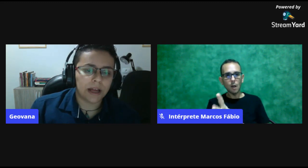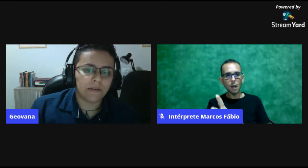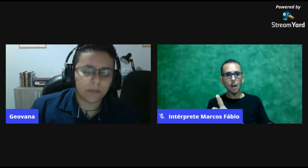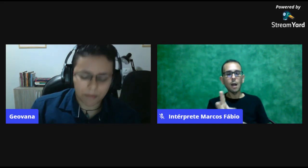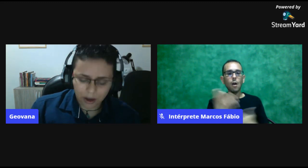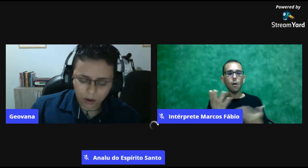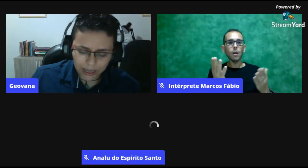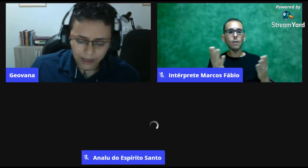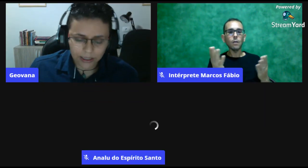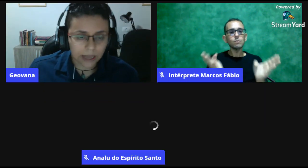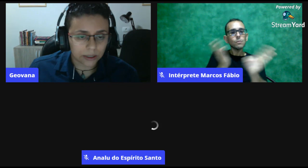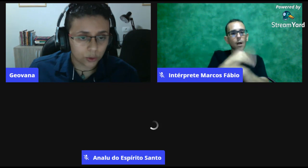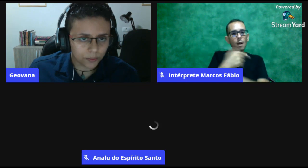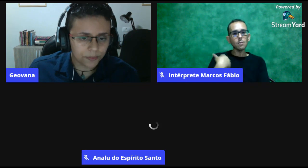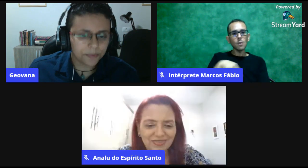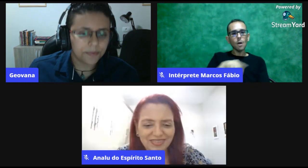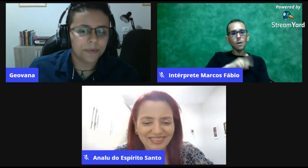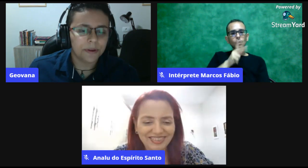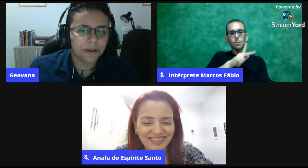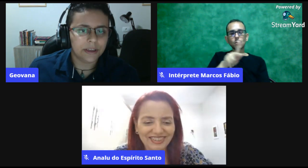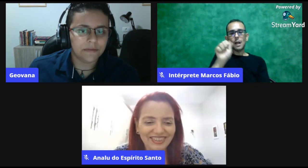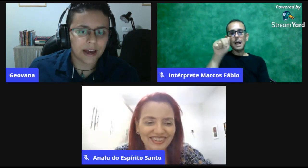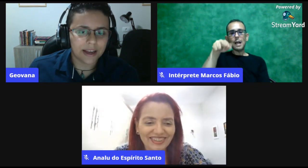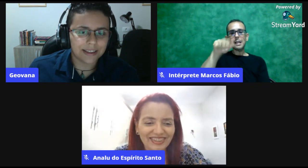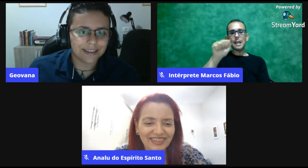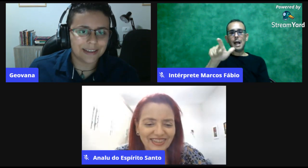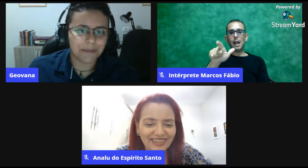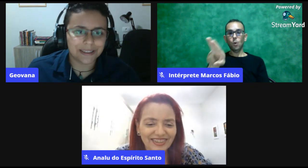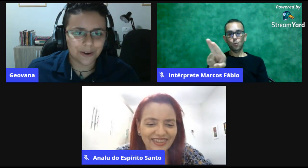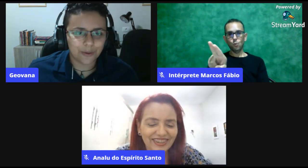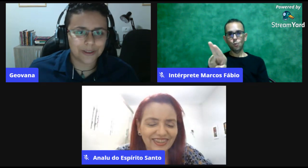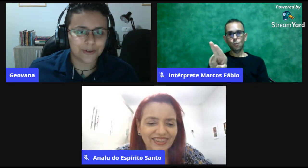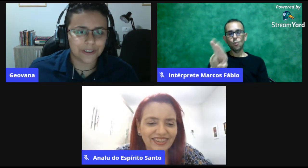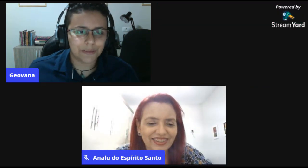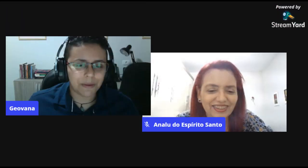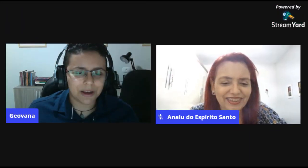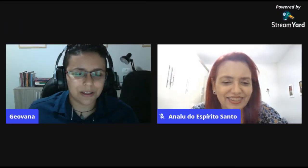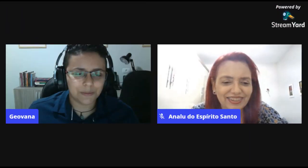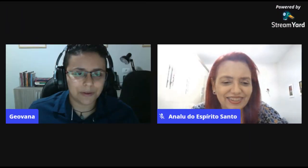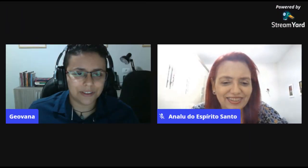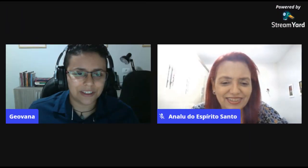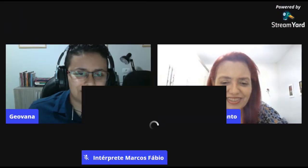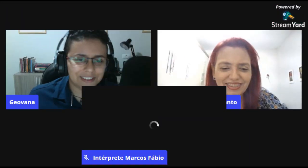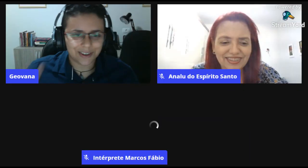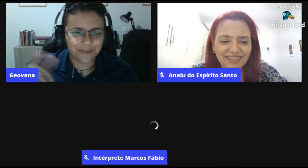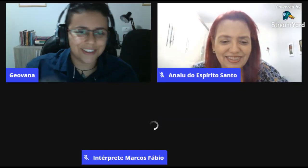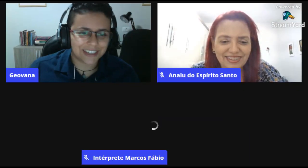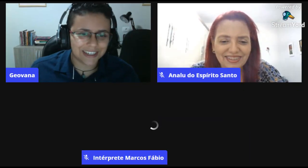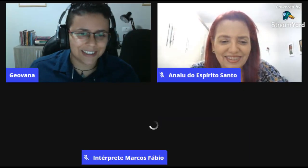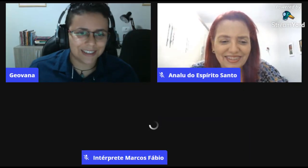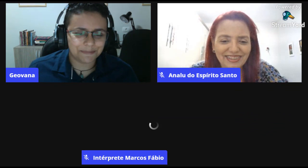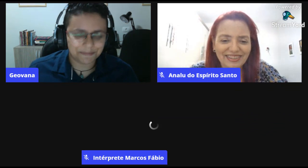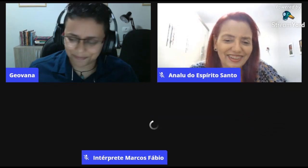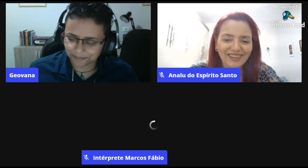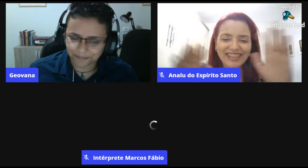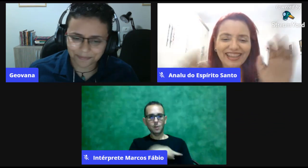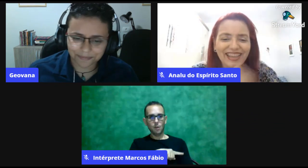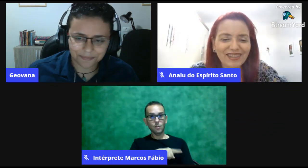agora a palavra para minha colega Ana Lu, que vai trazer mais algumas coisas bem bacanas para vocês. Com você,